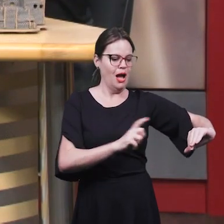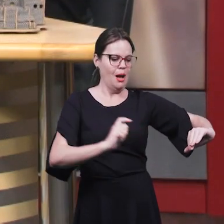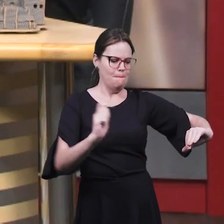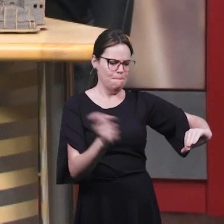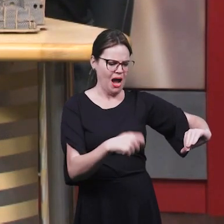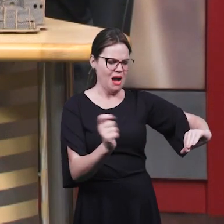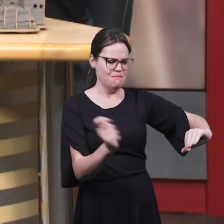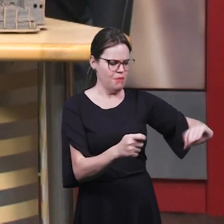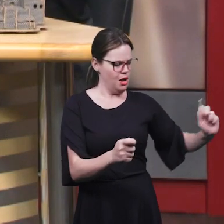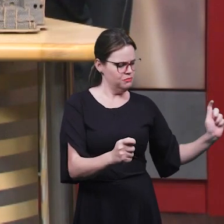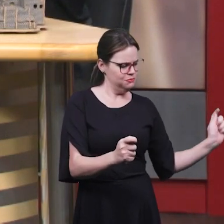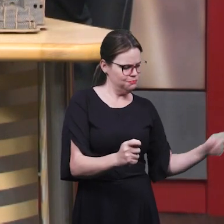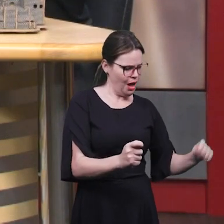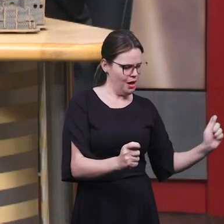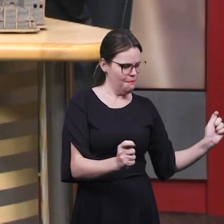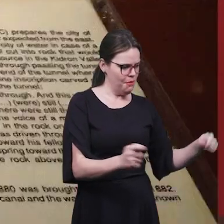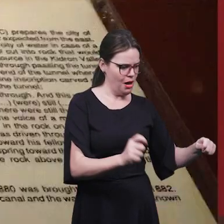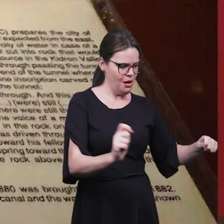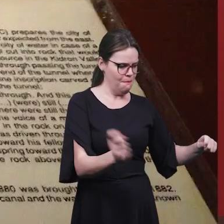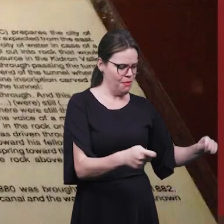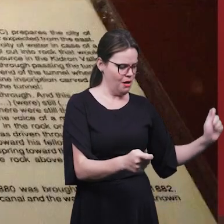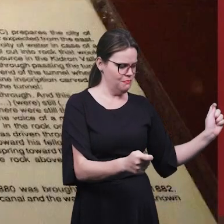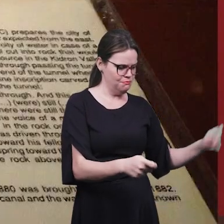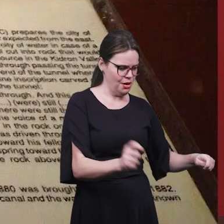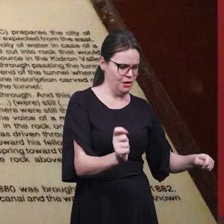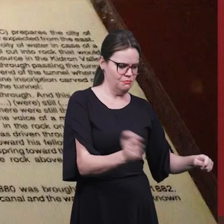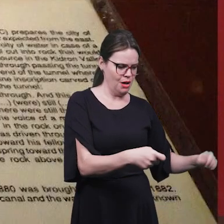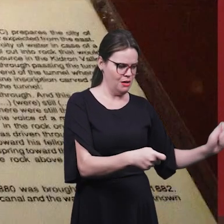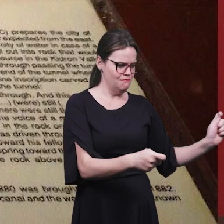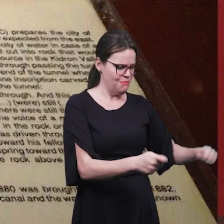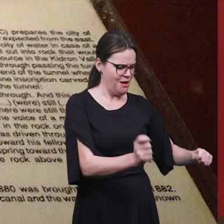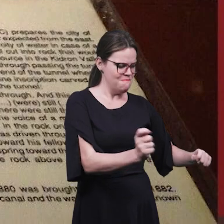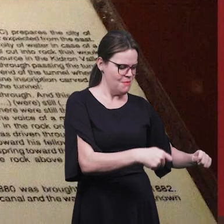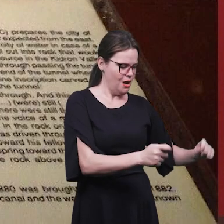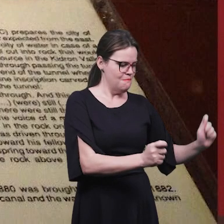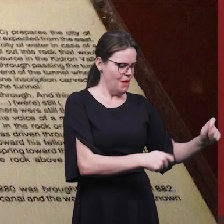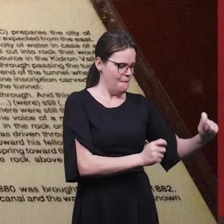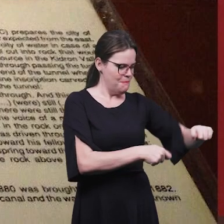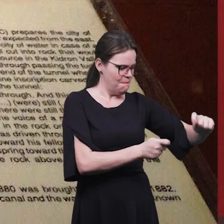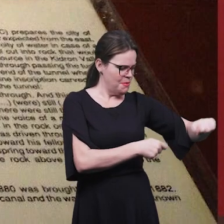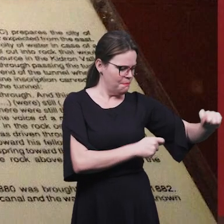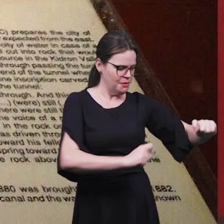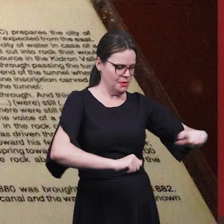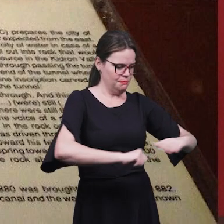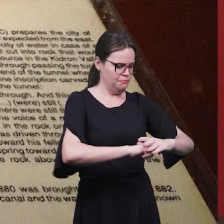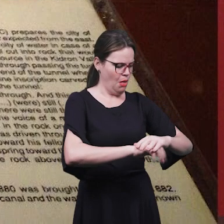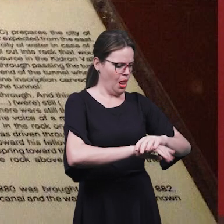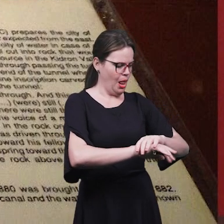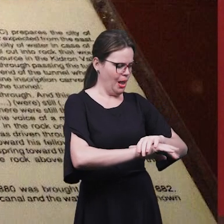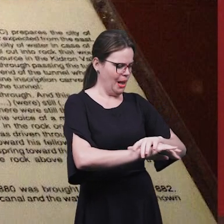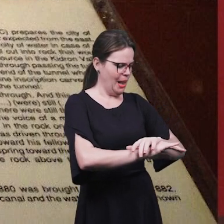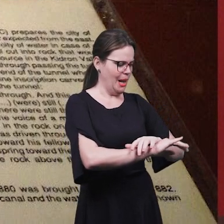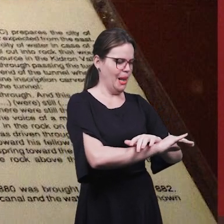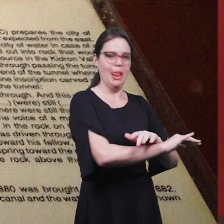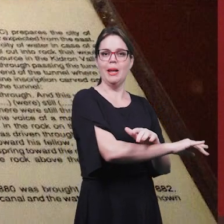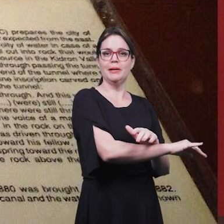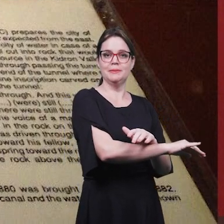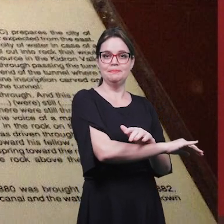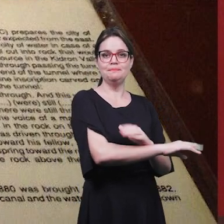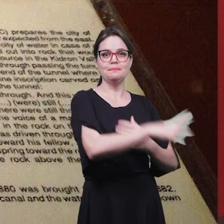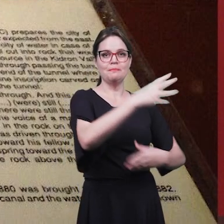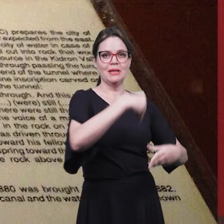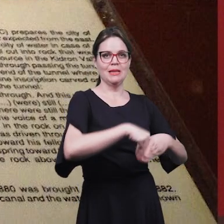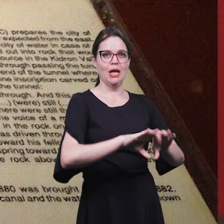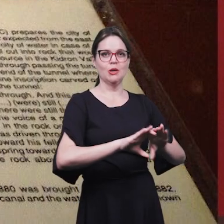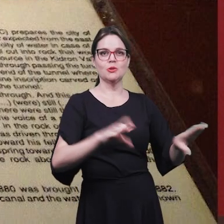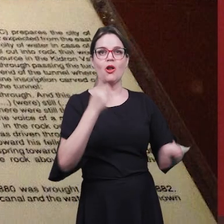eles colocaram uma estela, ou seja, uma pedra lá, e fizeram essa inscrição dentro do túnel. E essa inscrição está